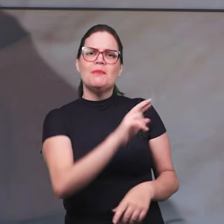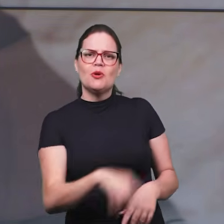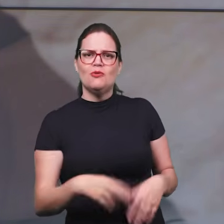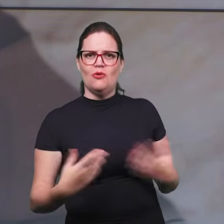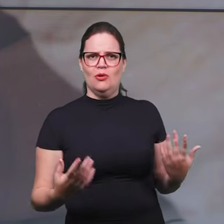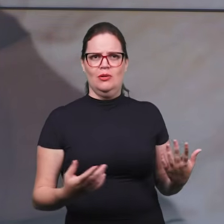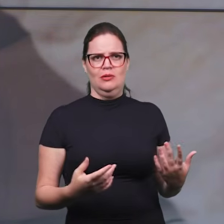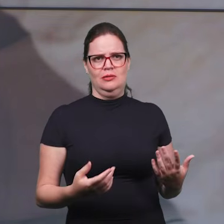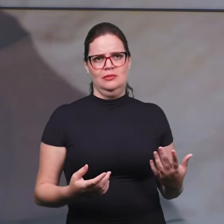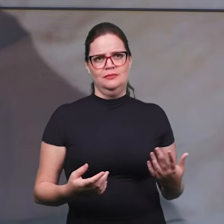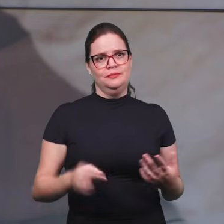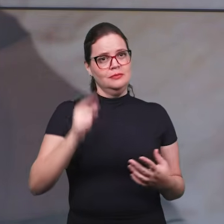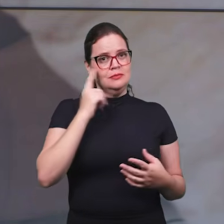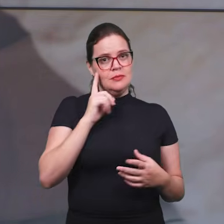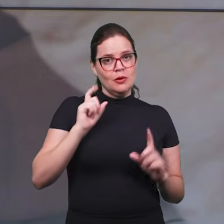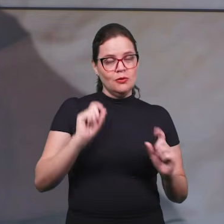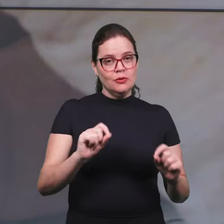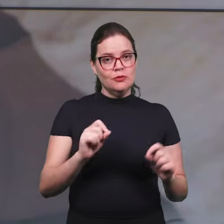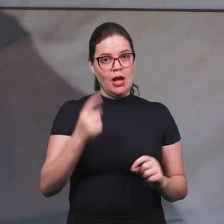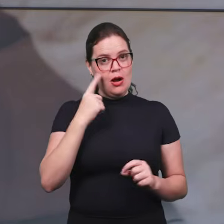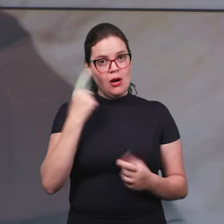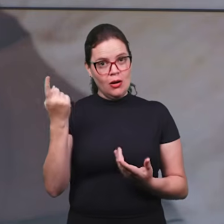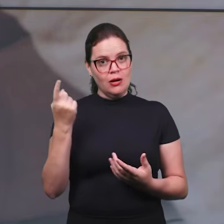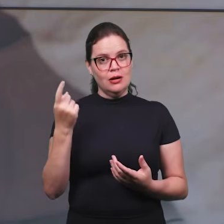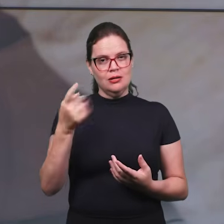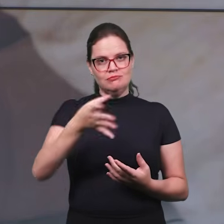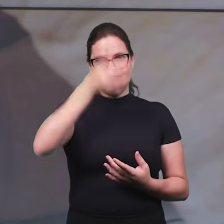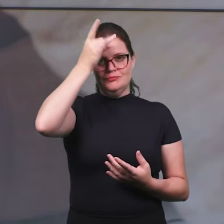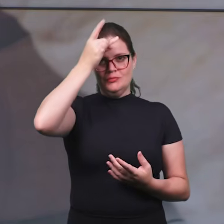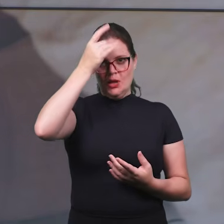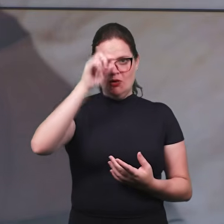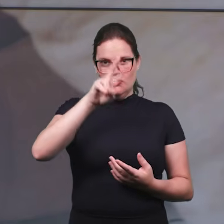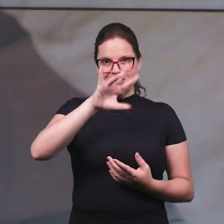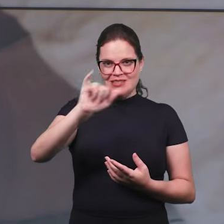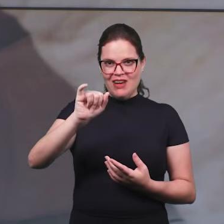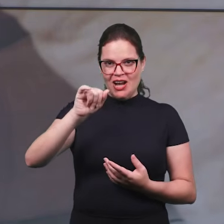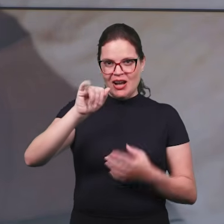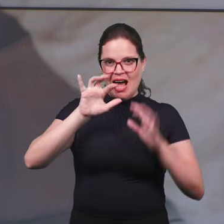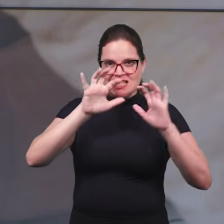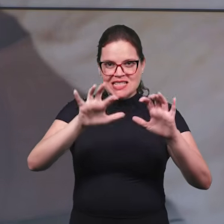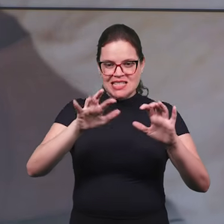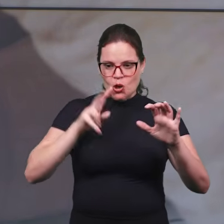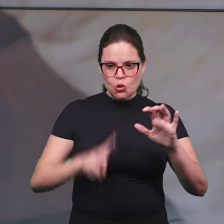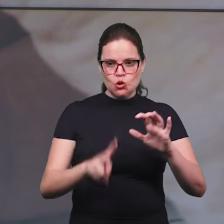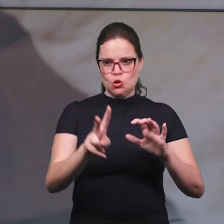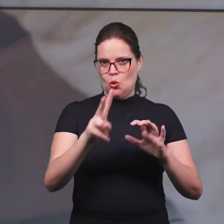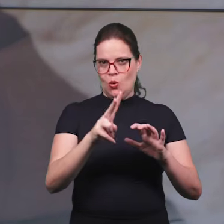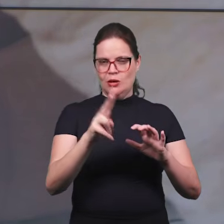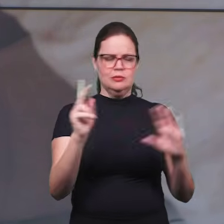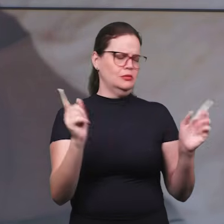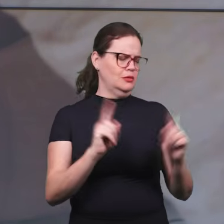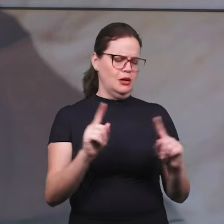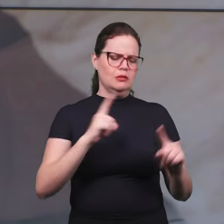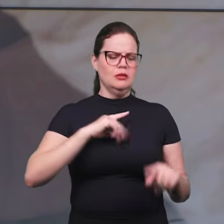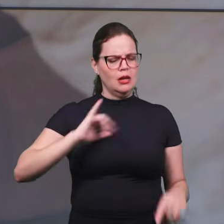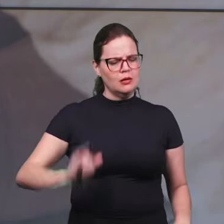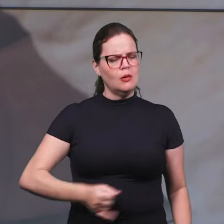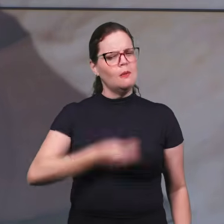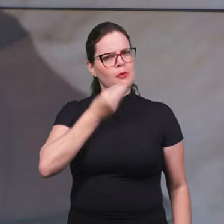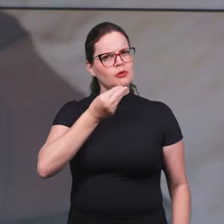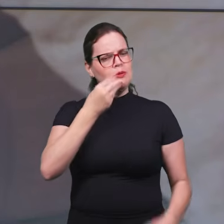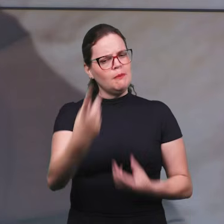e parou, que você tome posse dessa palavra aqui, não ficará prostrado, tá?